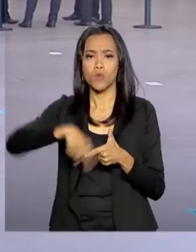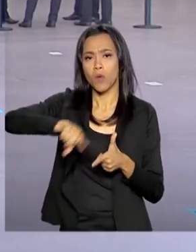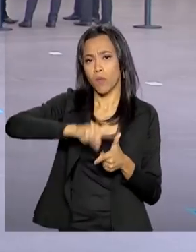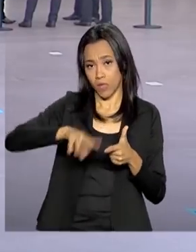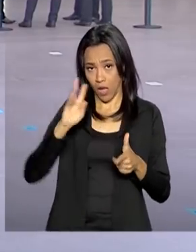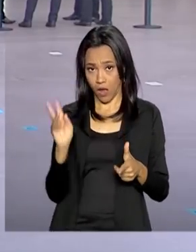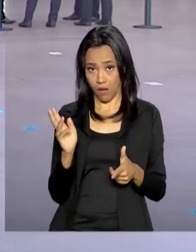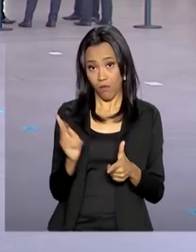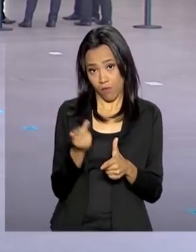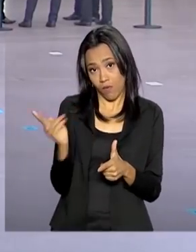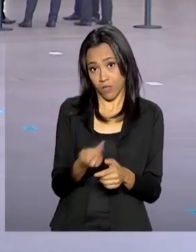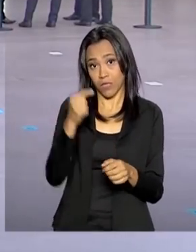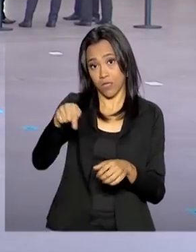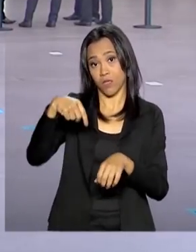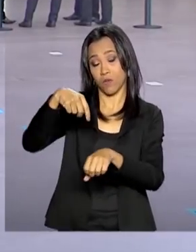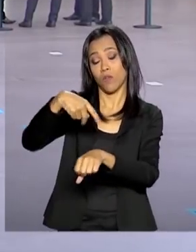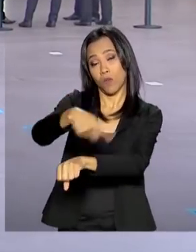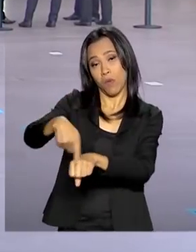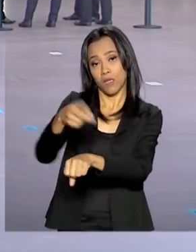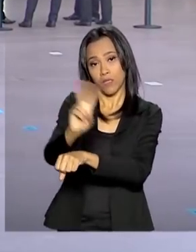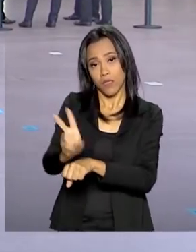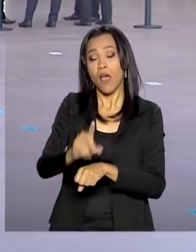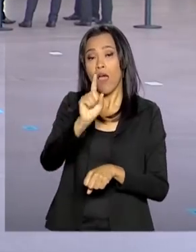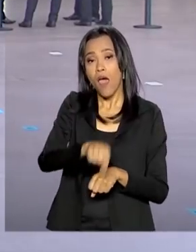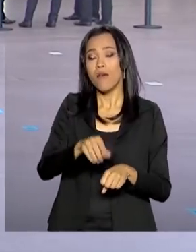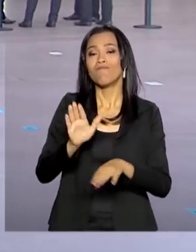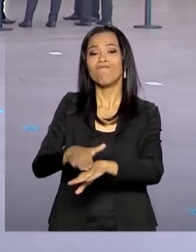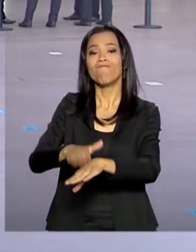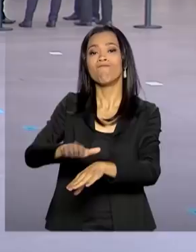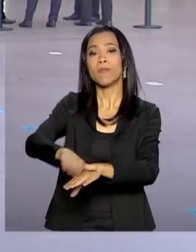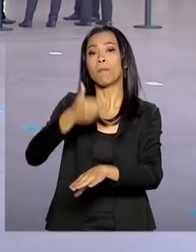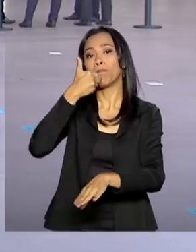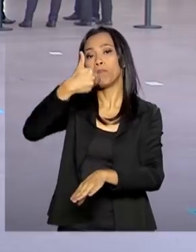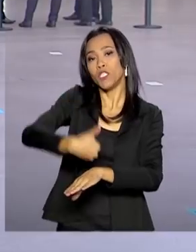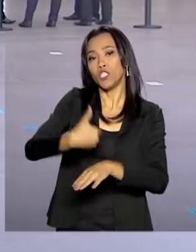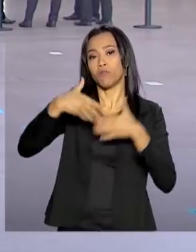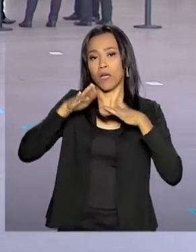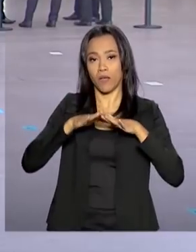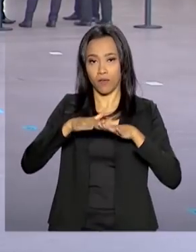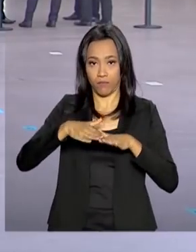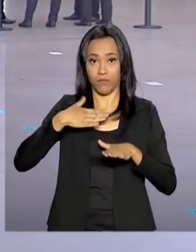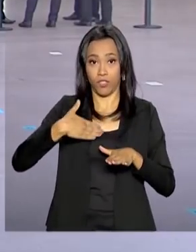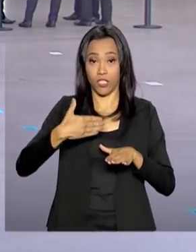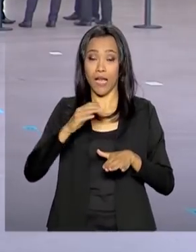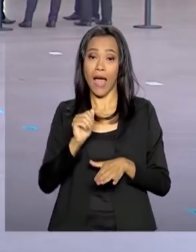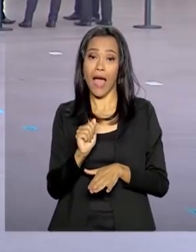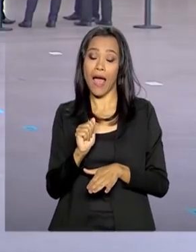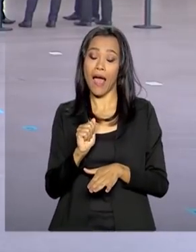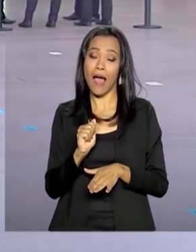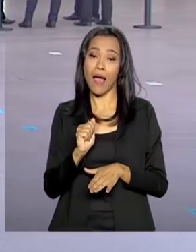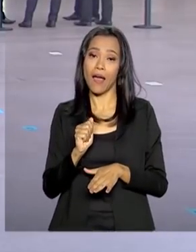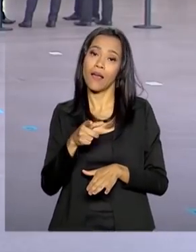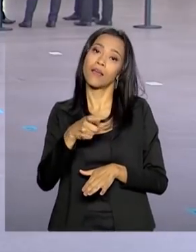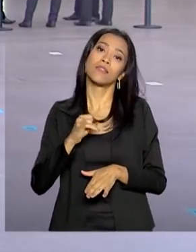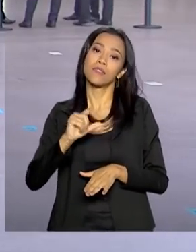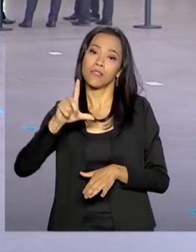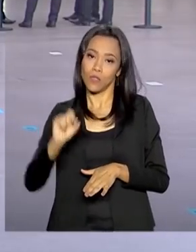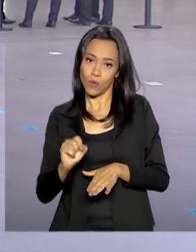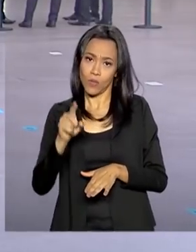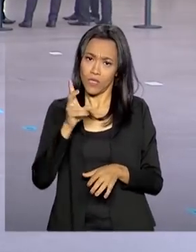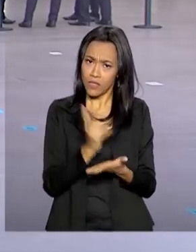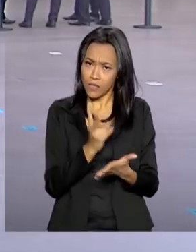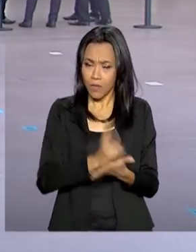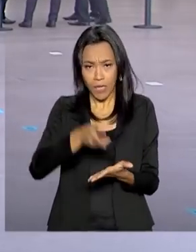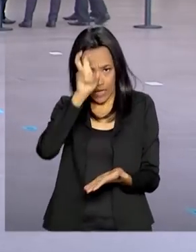temas discutidos foi o pedido de asilo por militares o elano c durante a live é que ele faz todas as